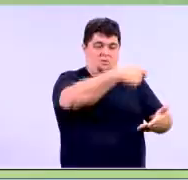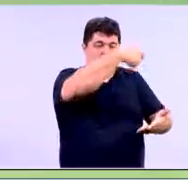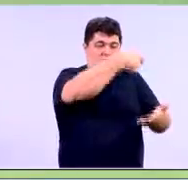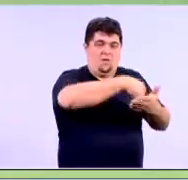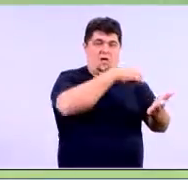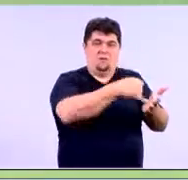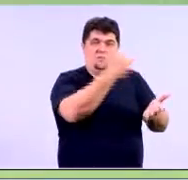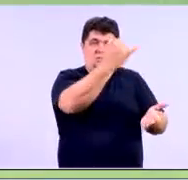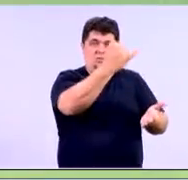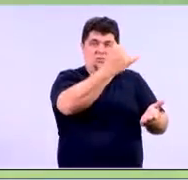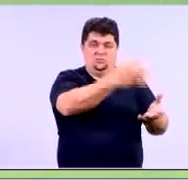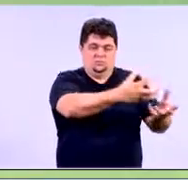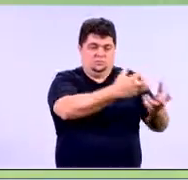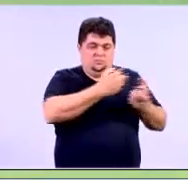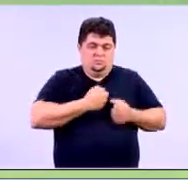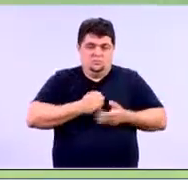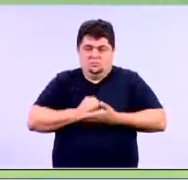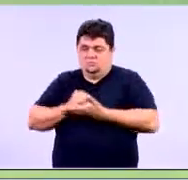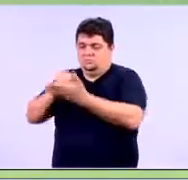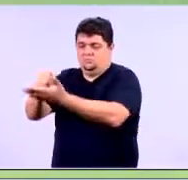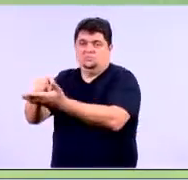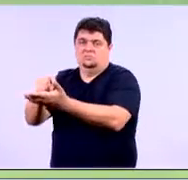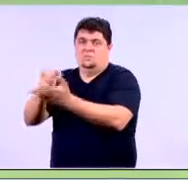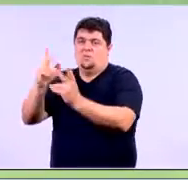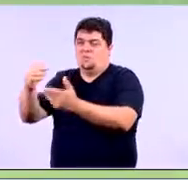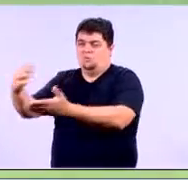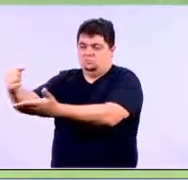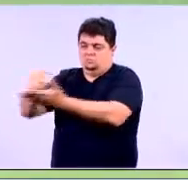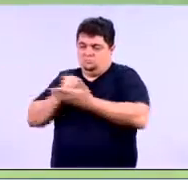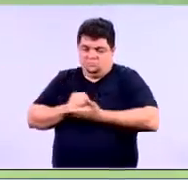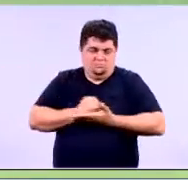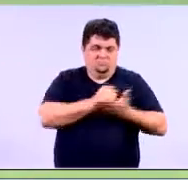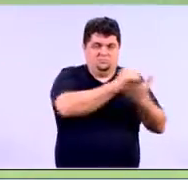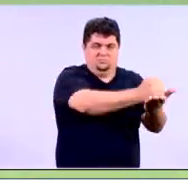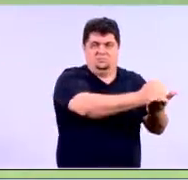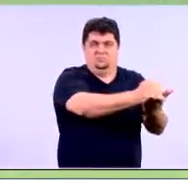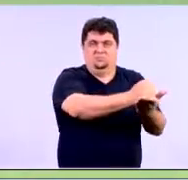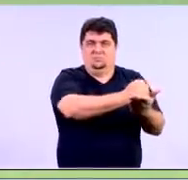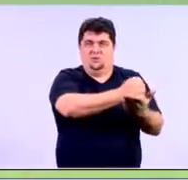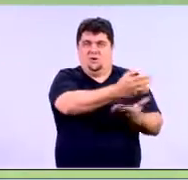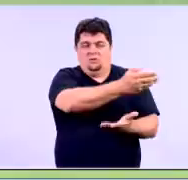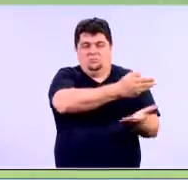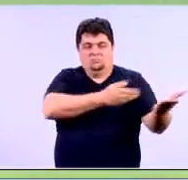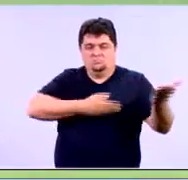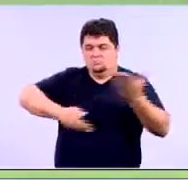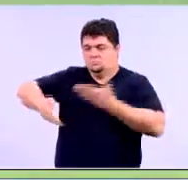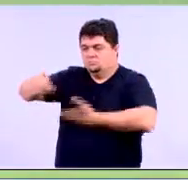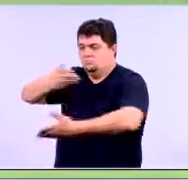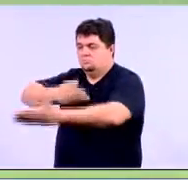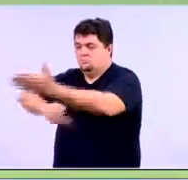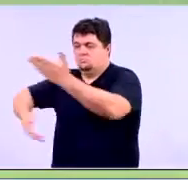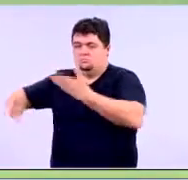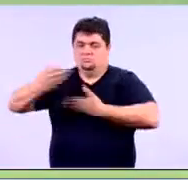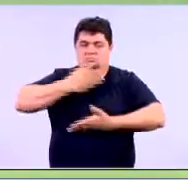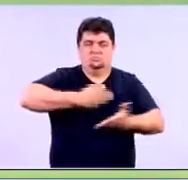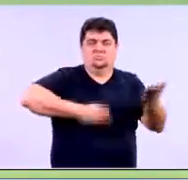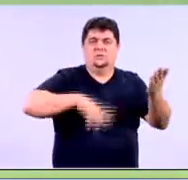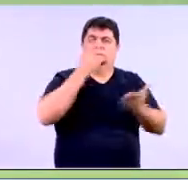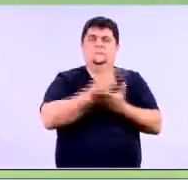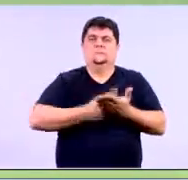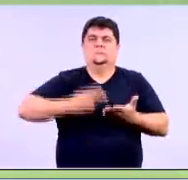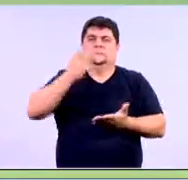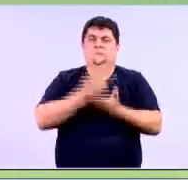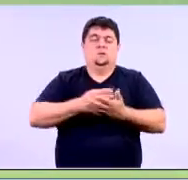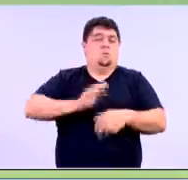própria máquina, o dinheiro. Esse é o principal, essa é a parte mais importante de